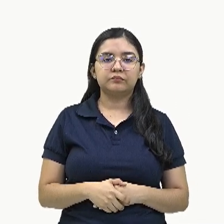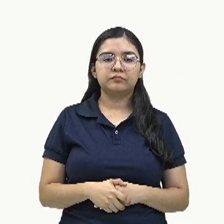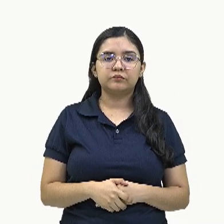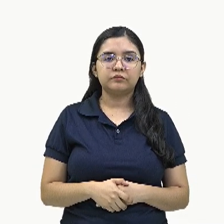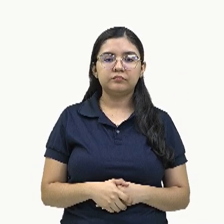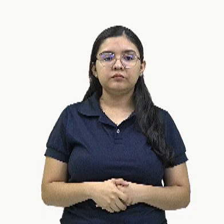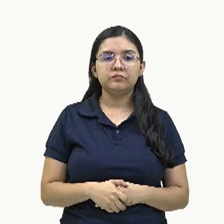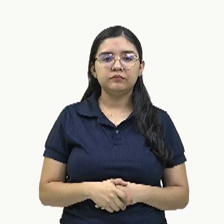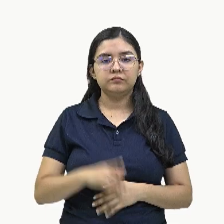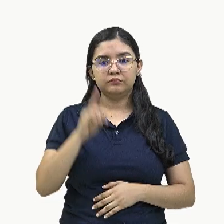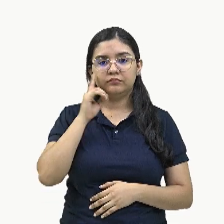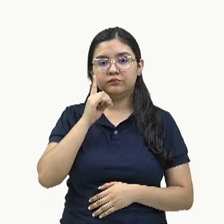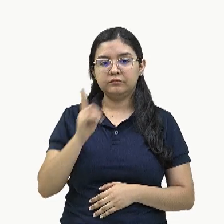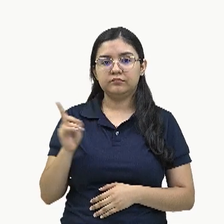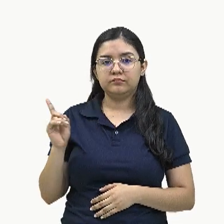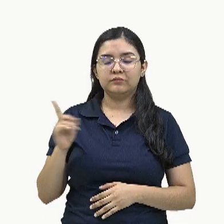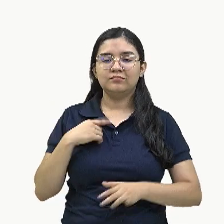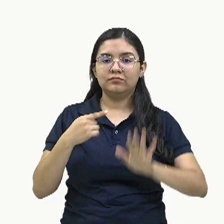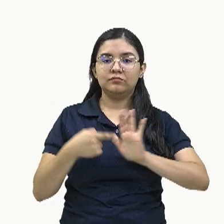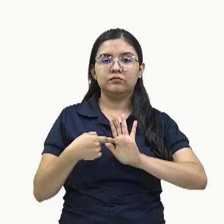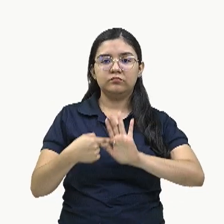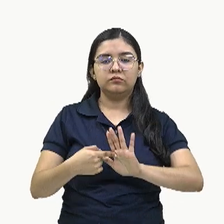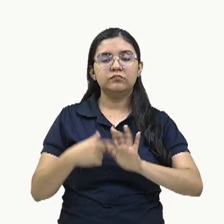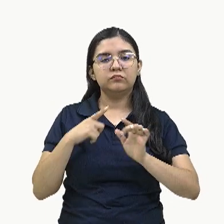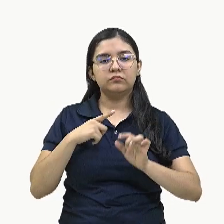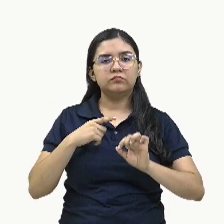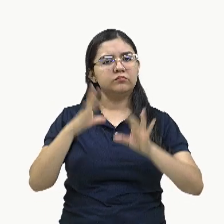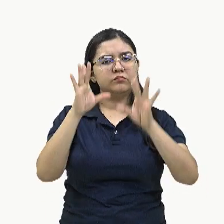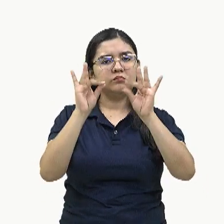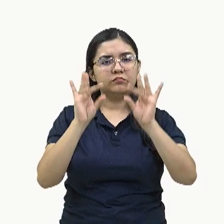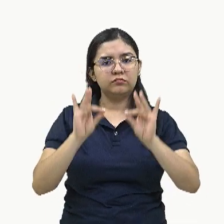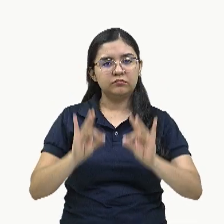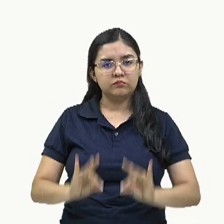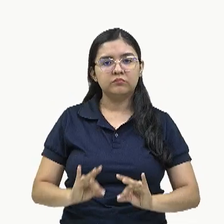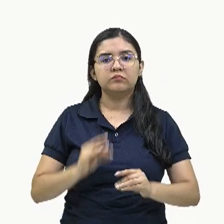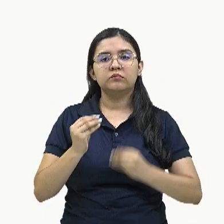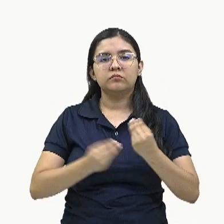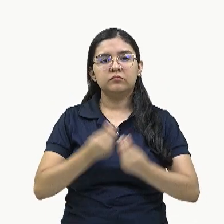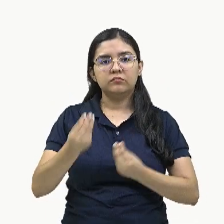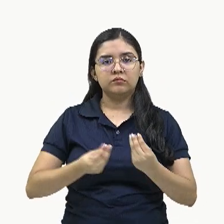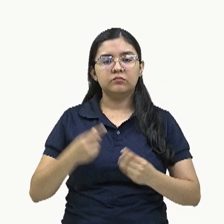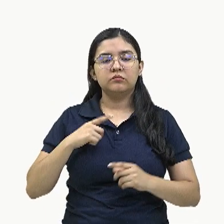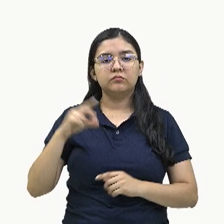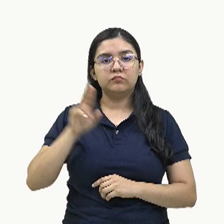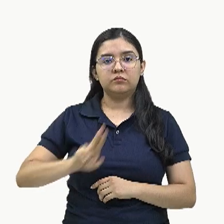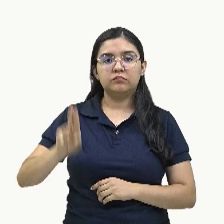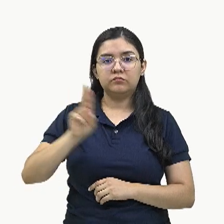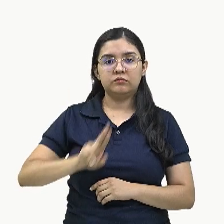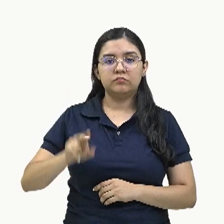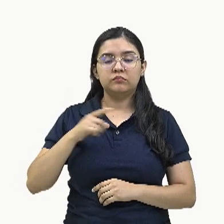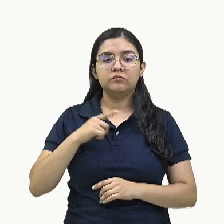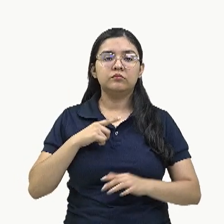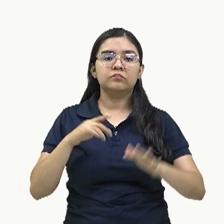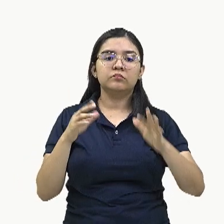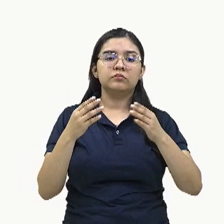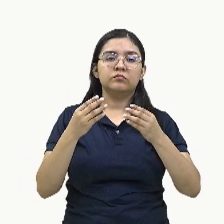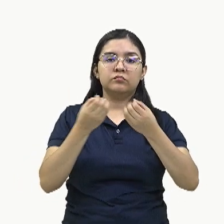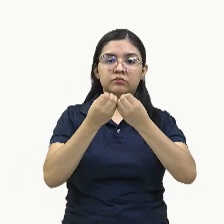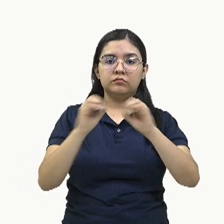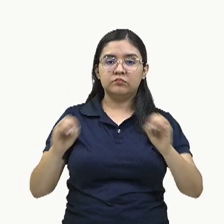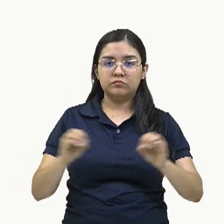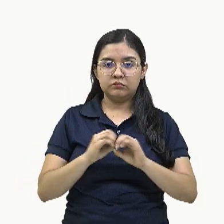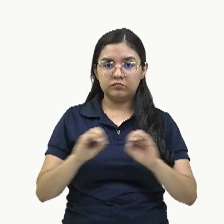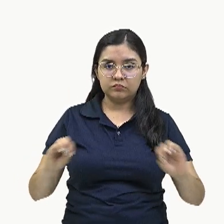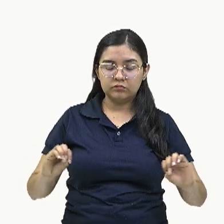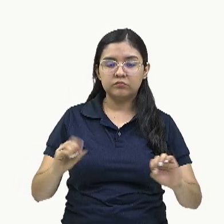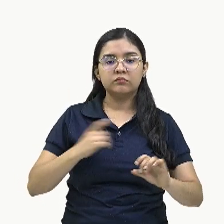Tá aqui, olha. Eu mostrei para vocês bem detalhadamente como trabalhar, né, essas orações de uma forma